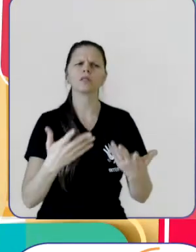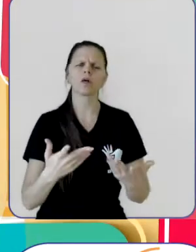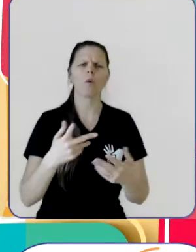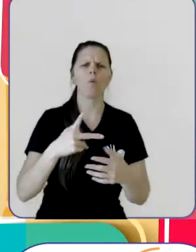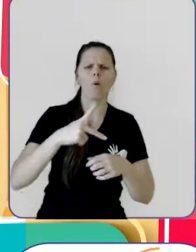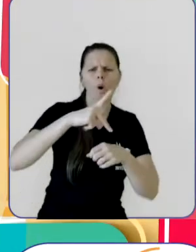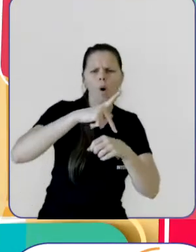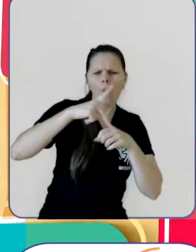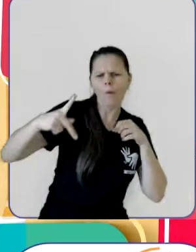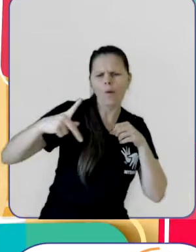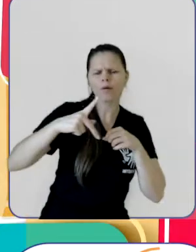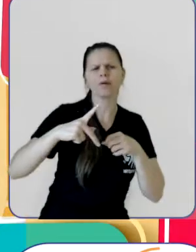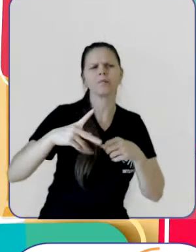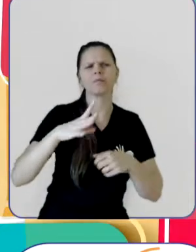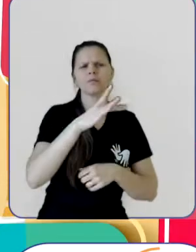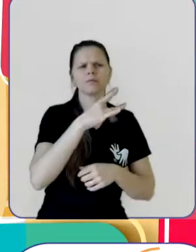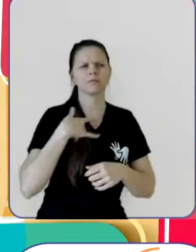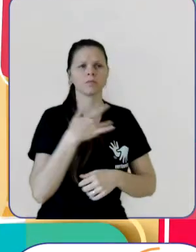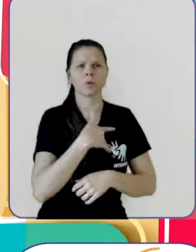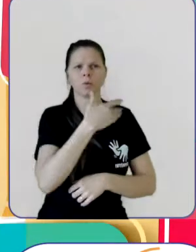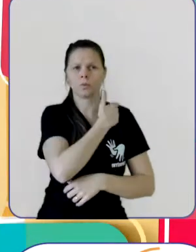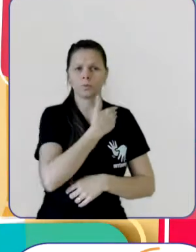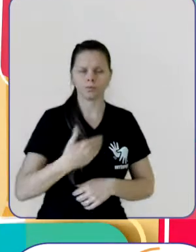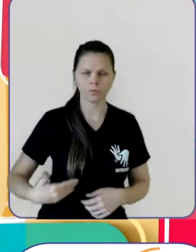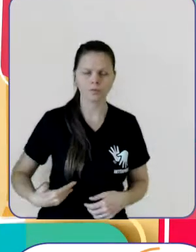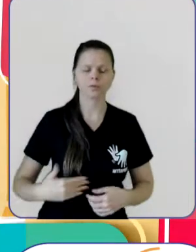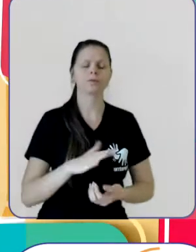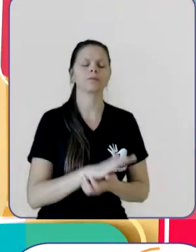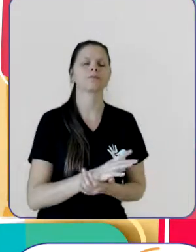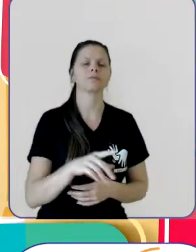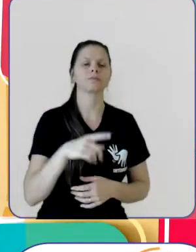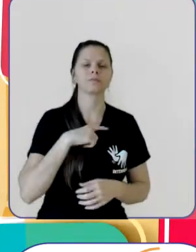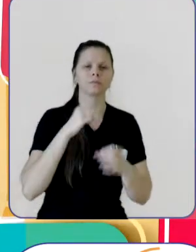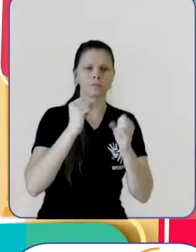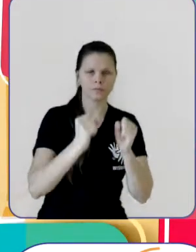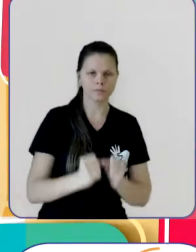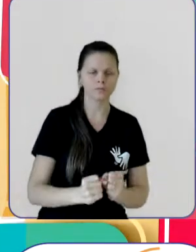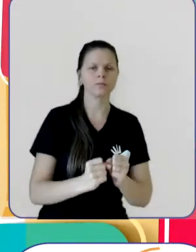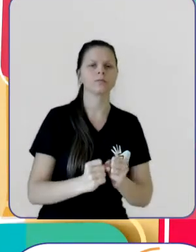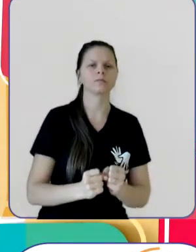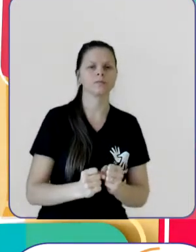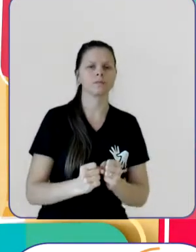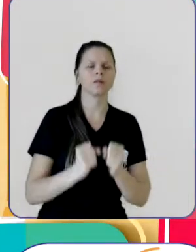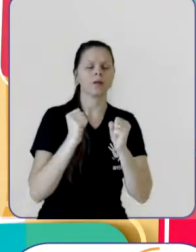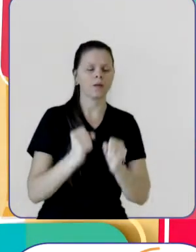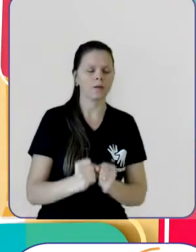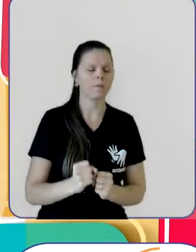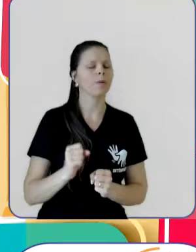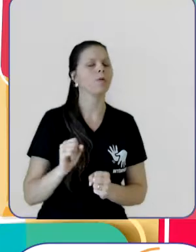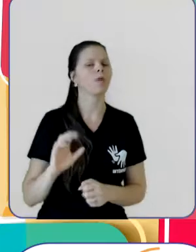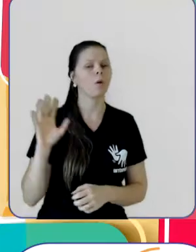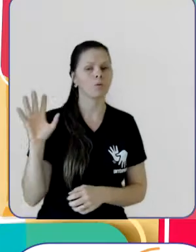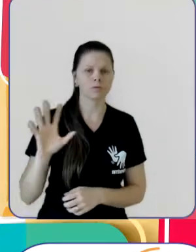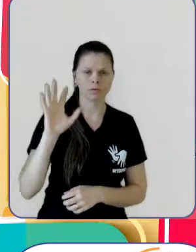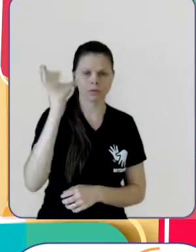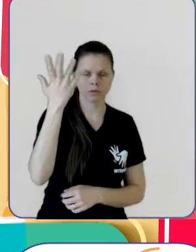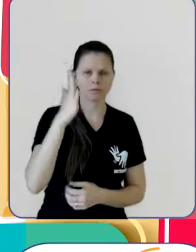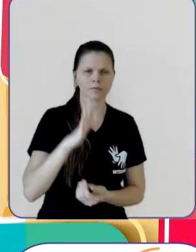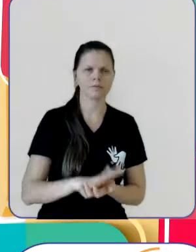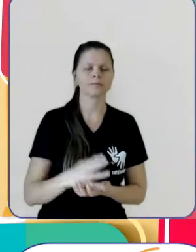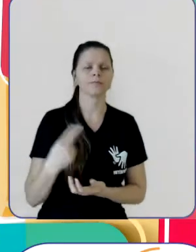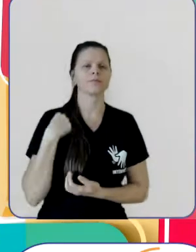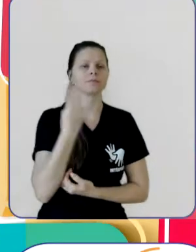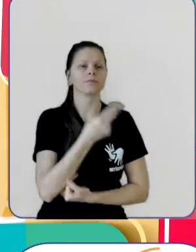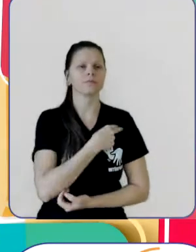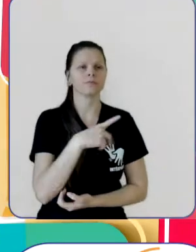pública? Então, para que esse programa de saúde pública ele de fato possa ocorrer, nós já temos